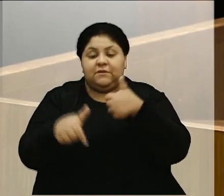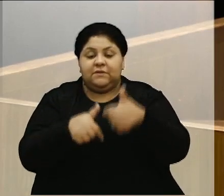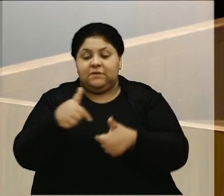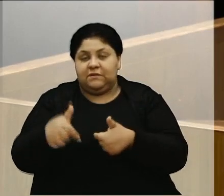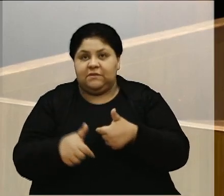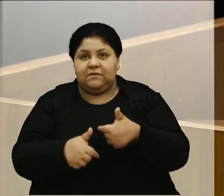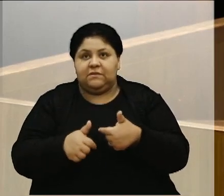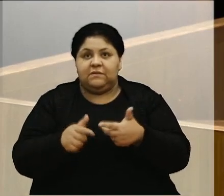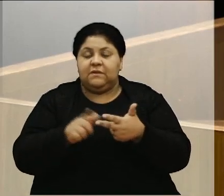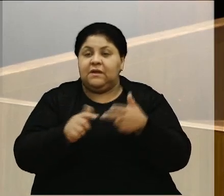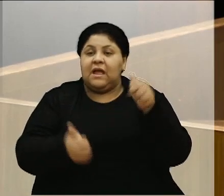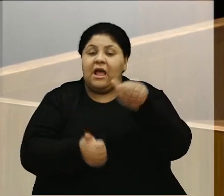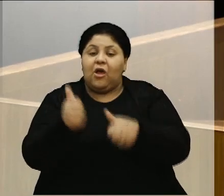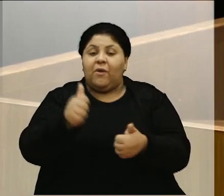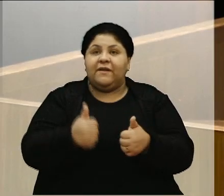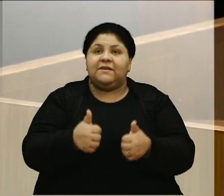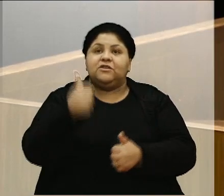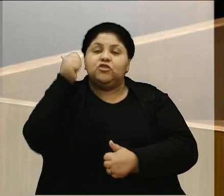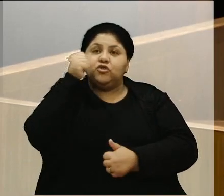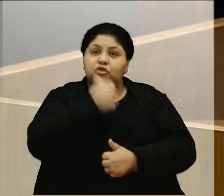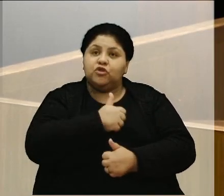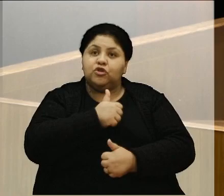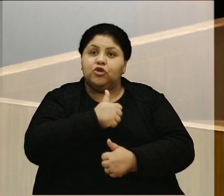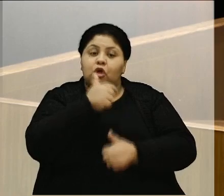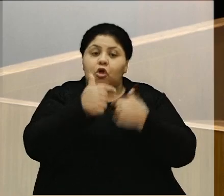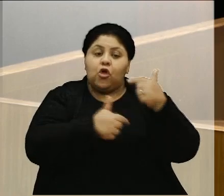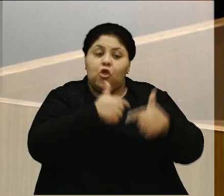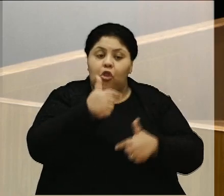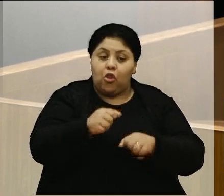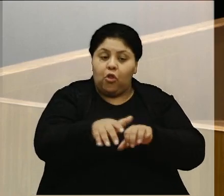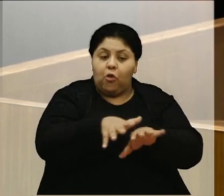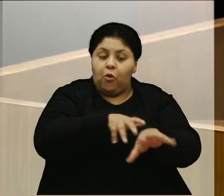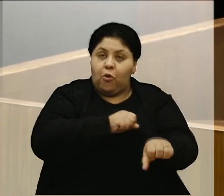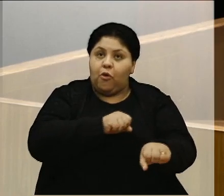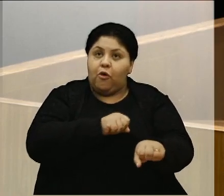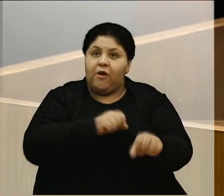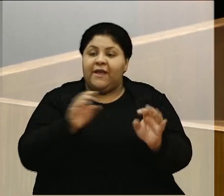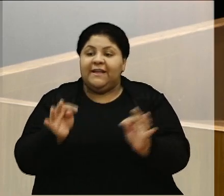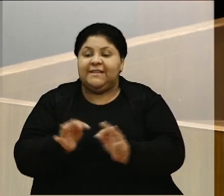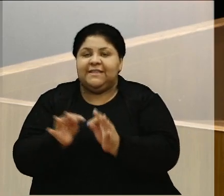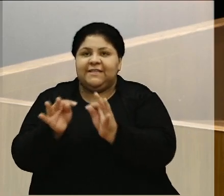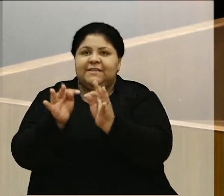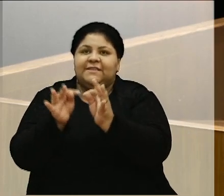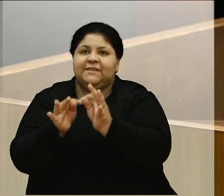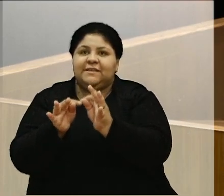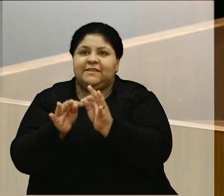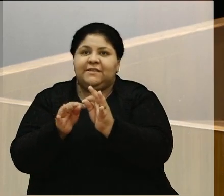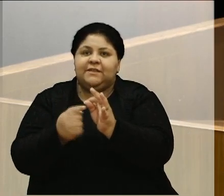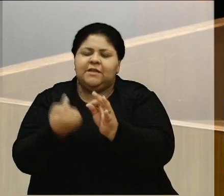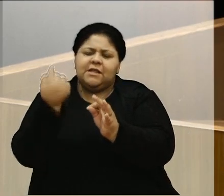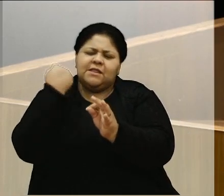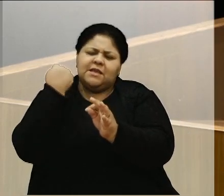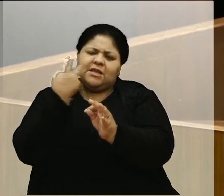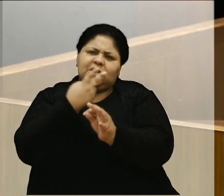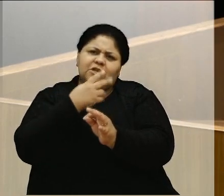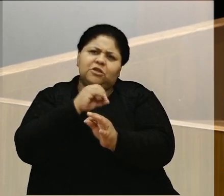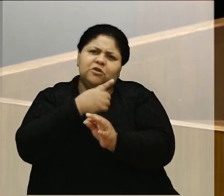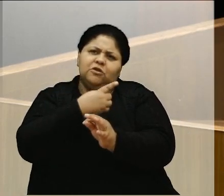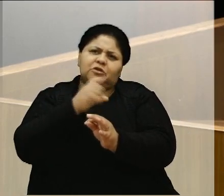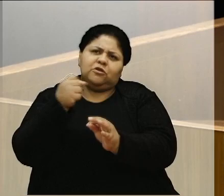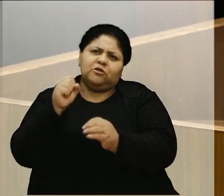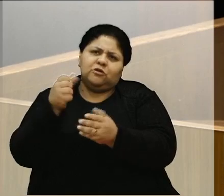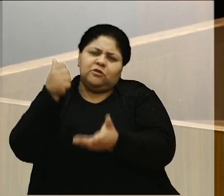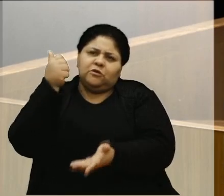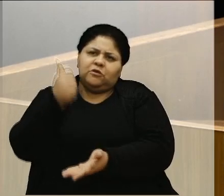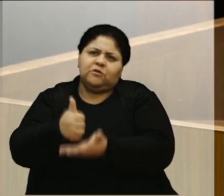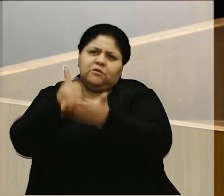de mulheres para o mercado de trabalho, promovendo formação humana e técnica. Desde 2018, já apoiamos a formação